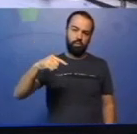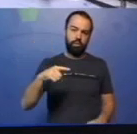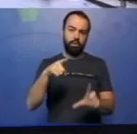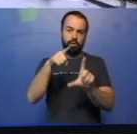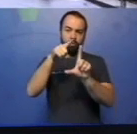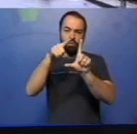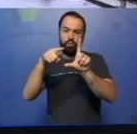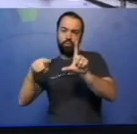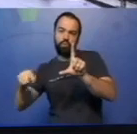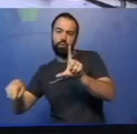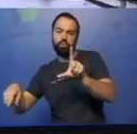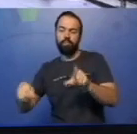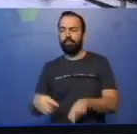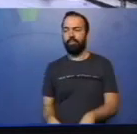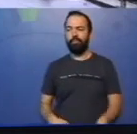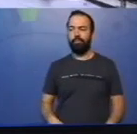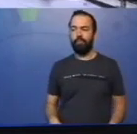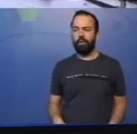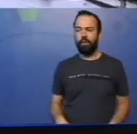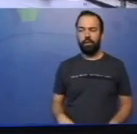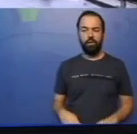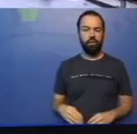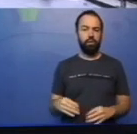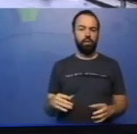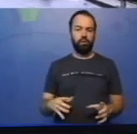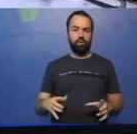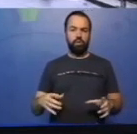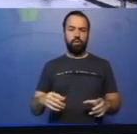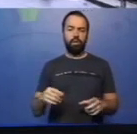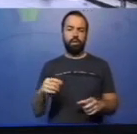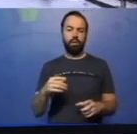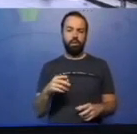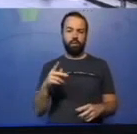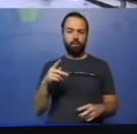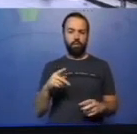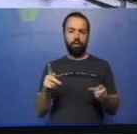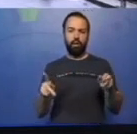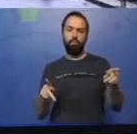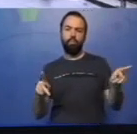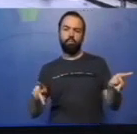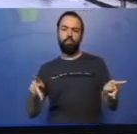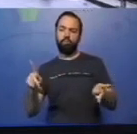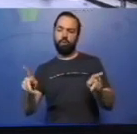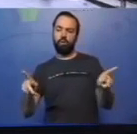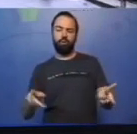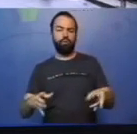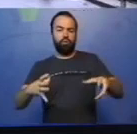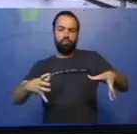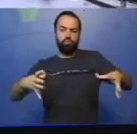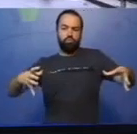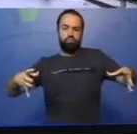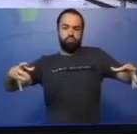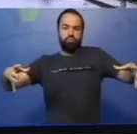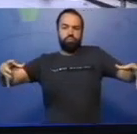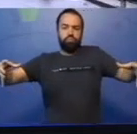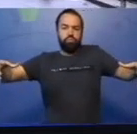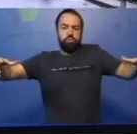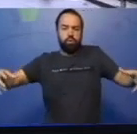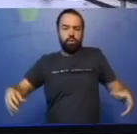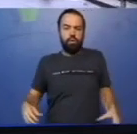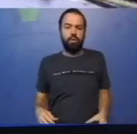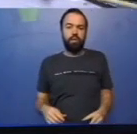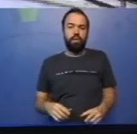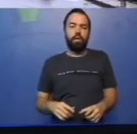Então, com o aumento da população, também tem ampliado o número de pessoas vivendo em situação de pobreza e